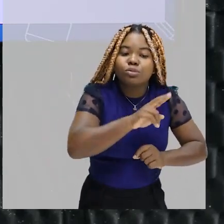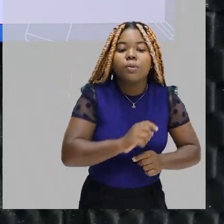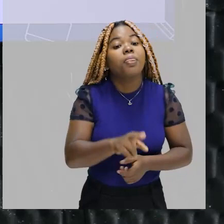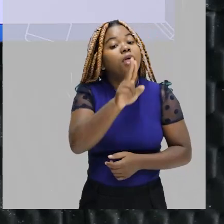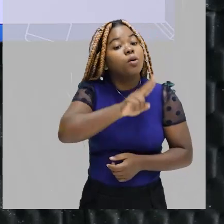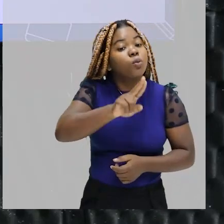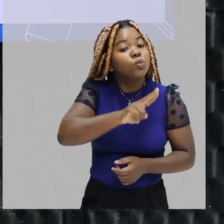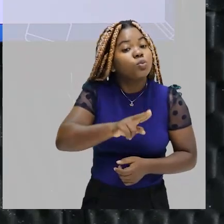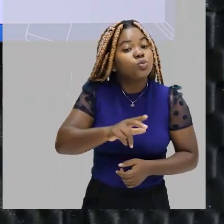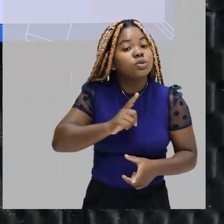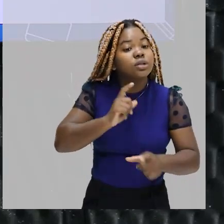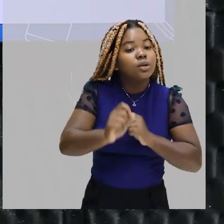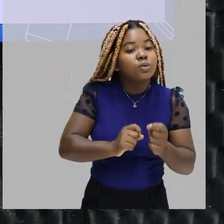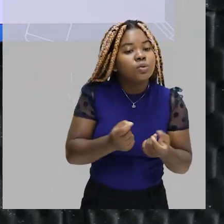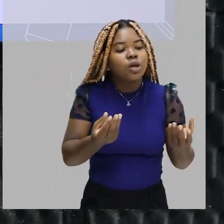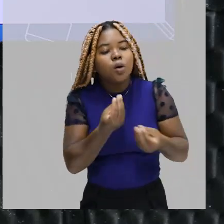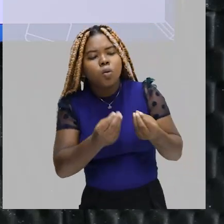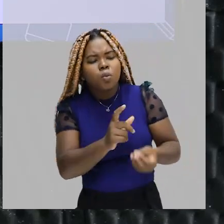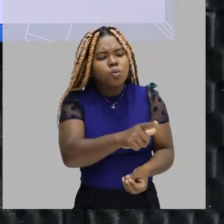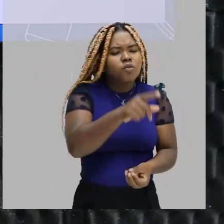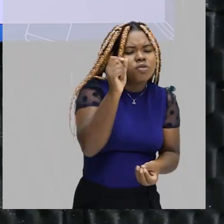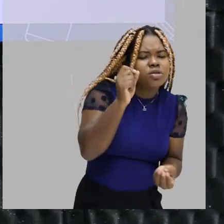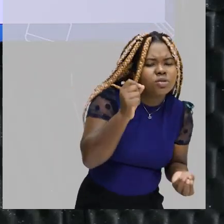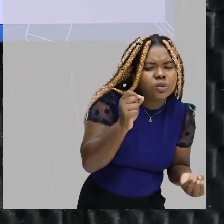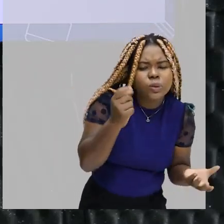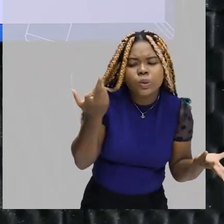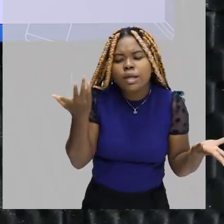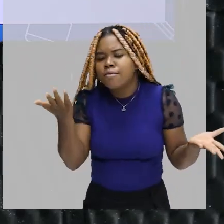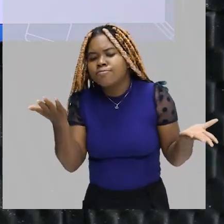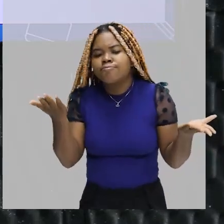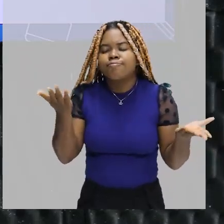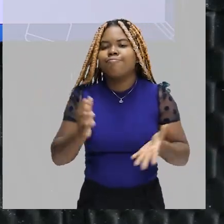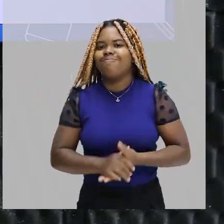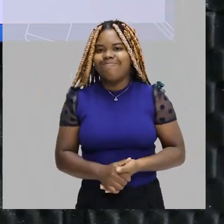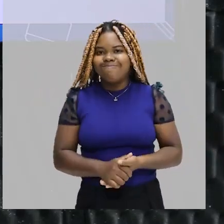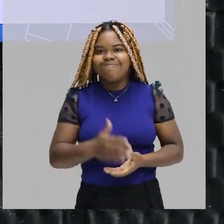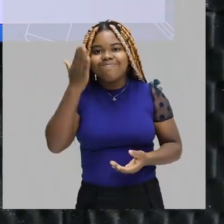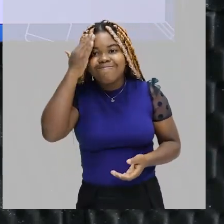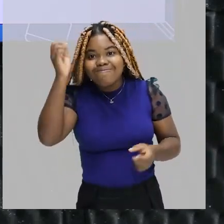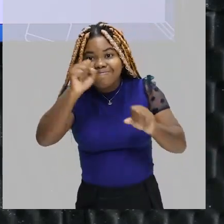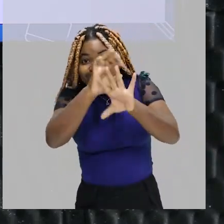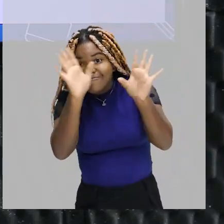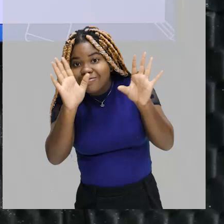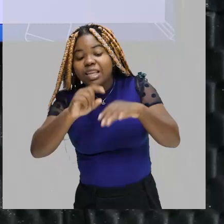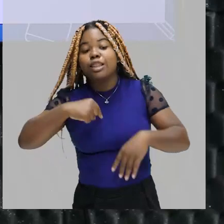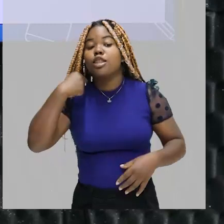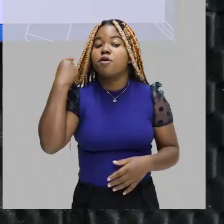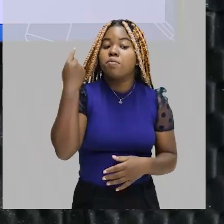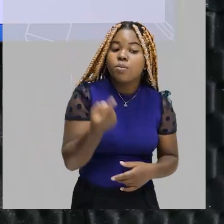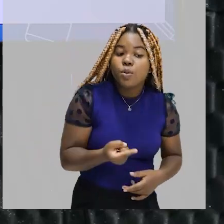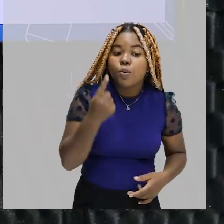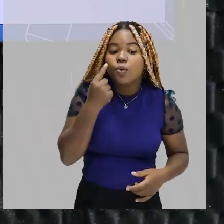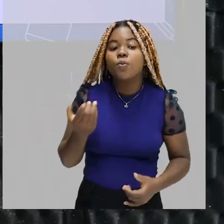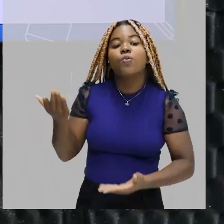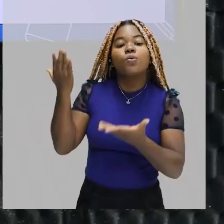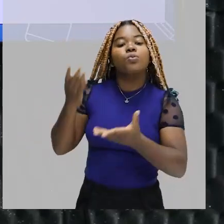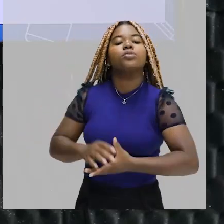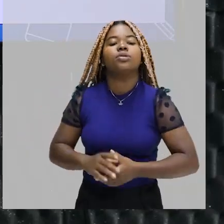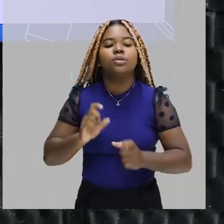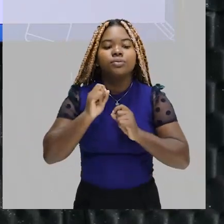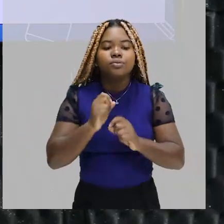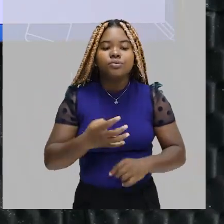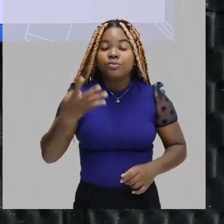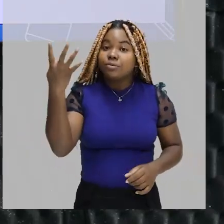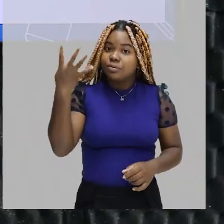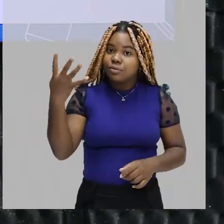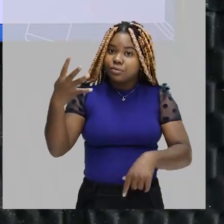a adoção de determinado tempo verbal em língua inglesa, tá bom? Depois, common adverbs, que são advérbios